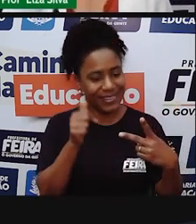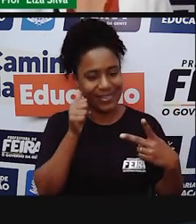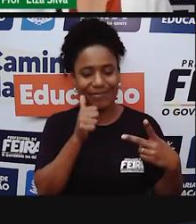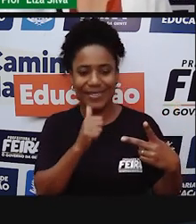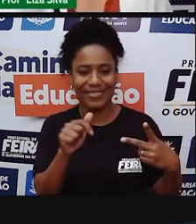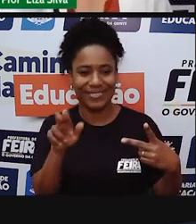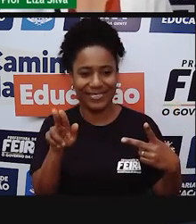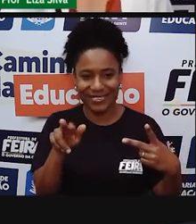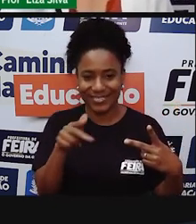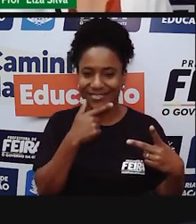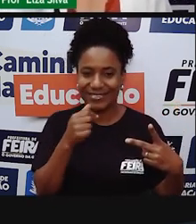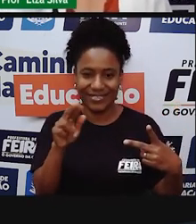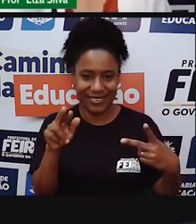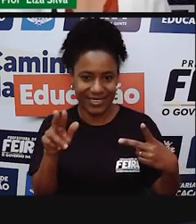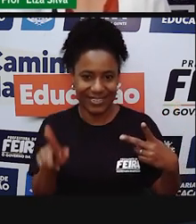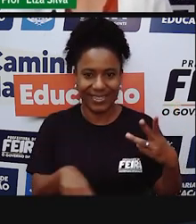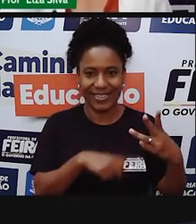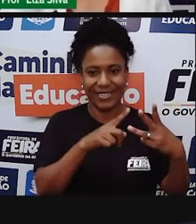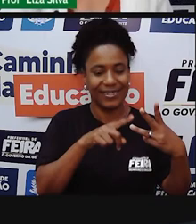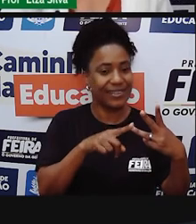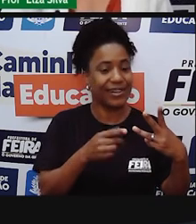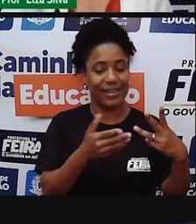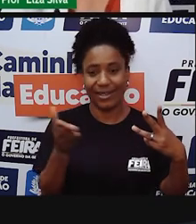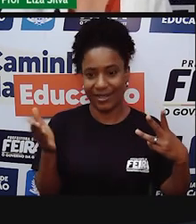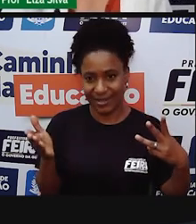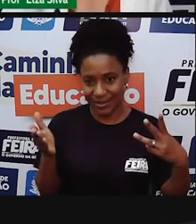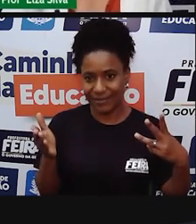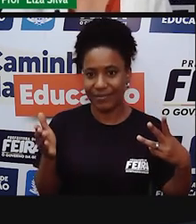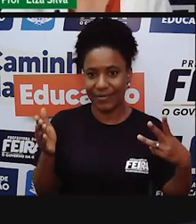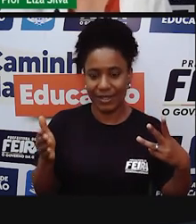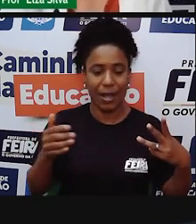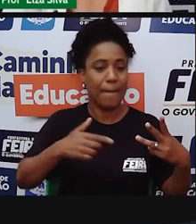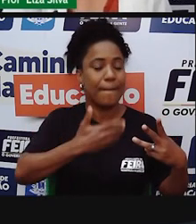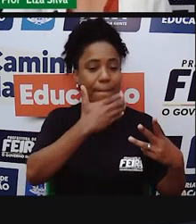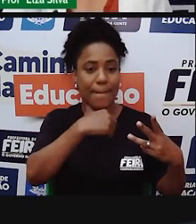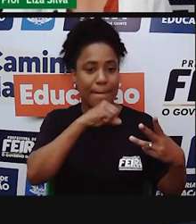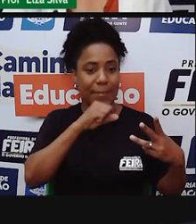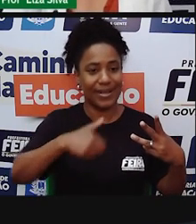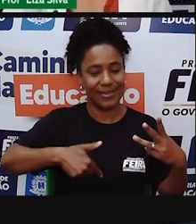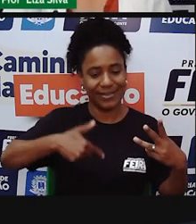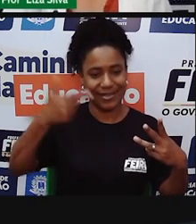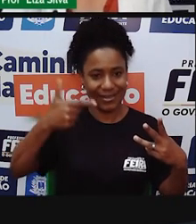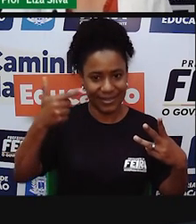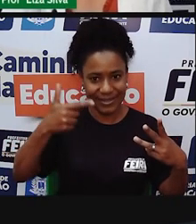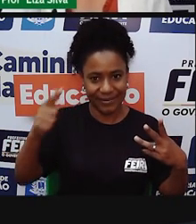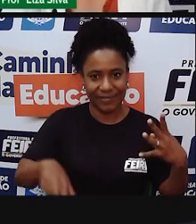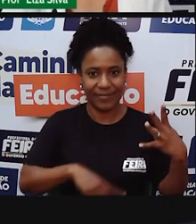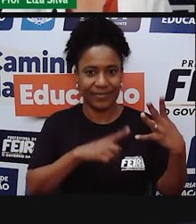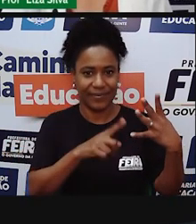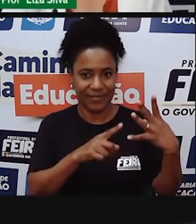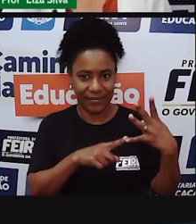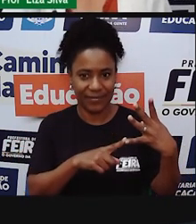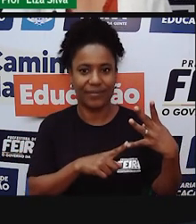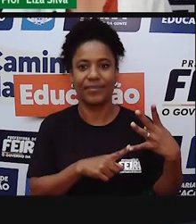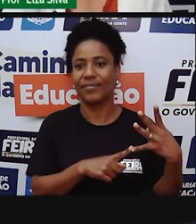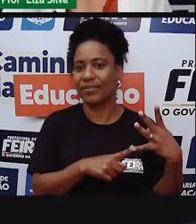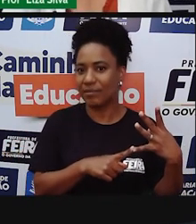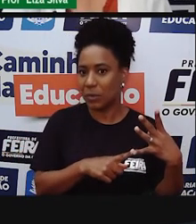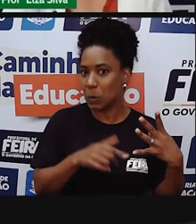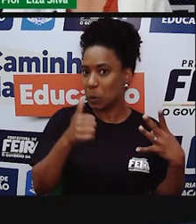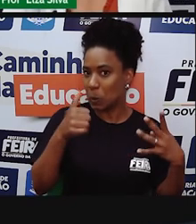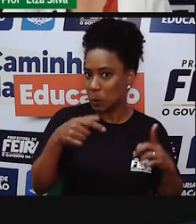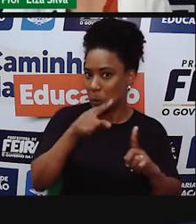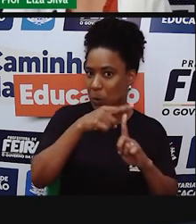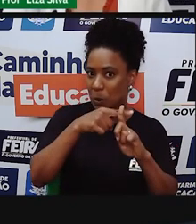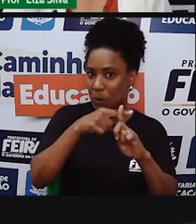irmãos. This is my stepmother. Ela é minha madrasta. Olha, nós tivemos 100